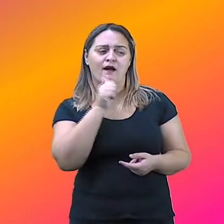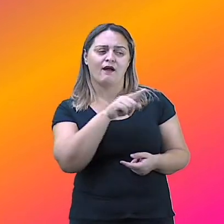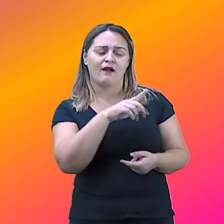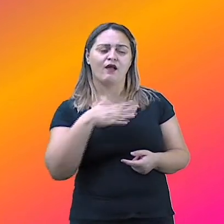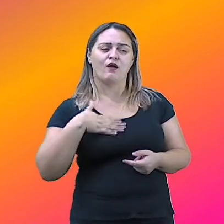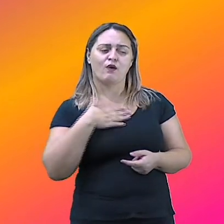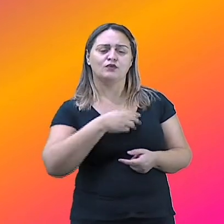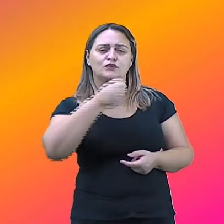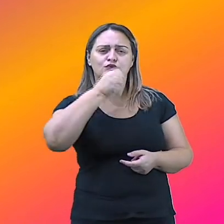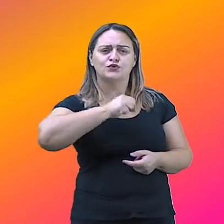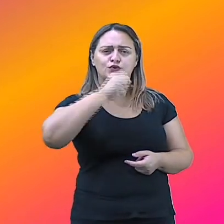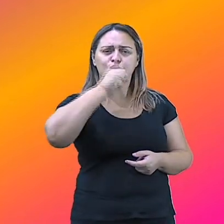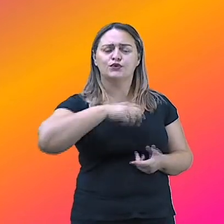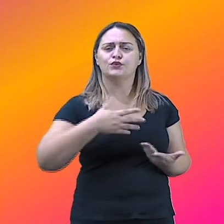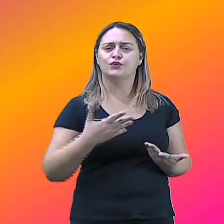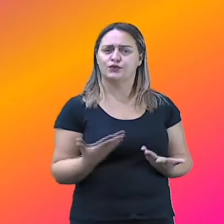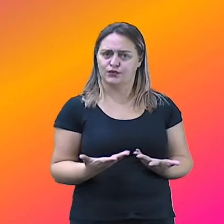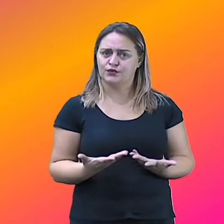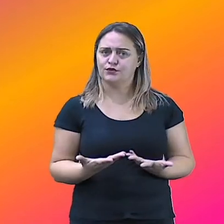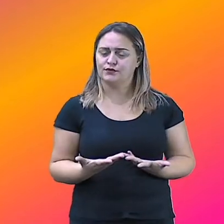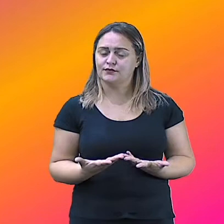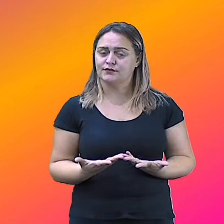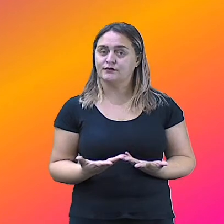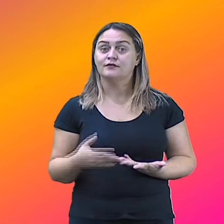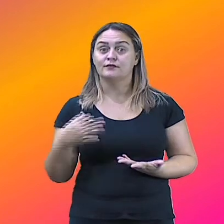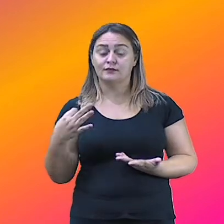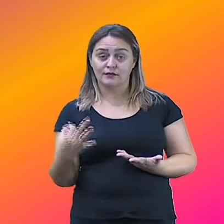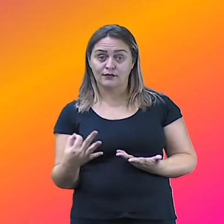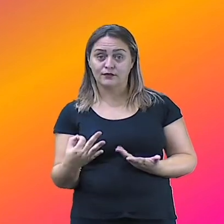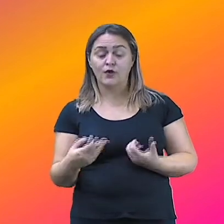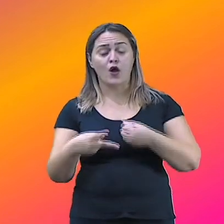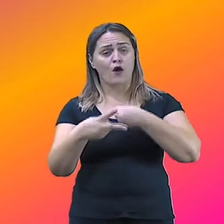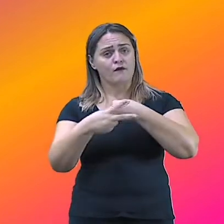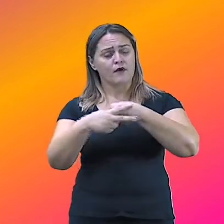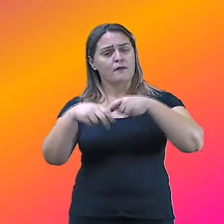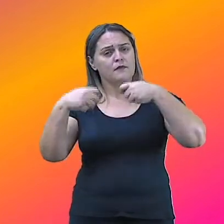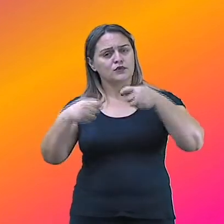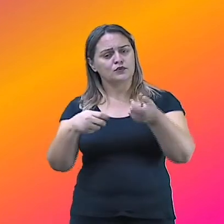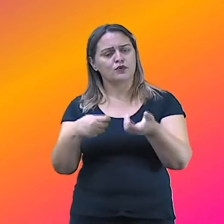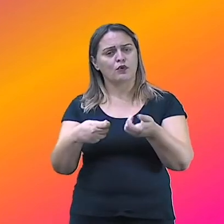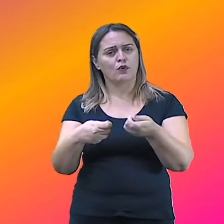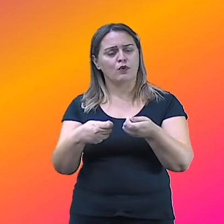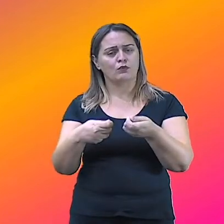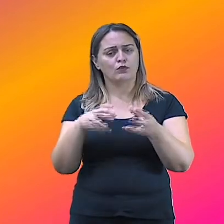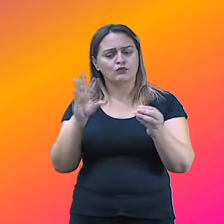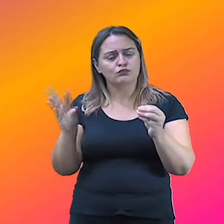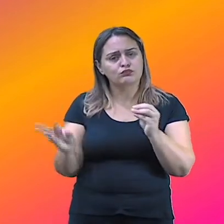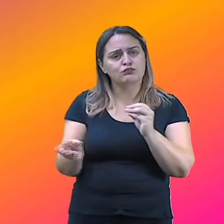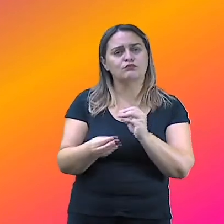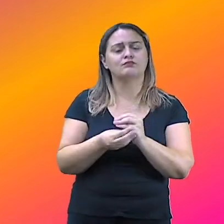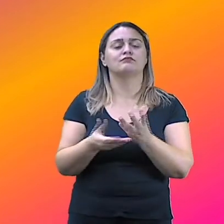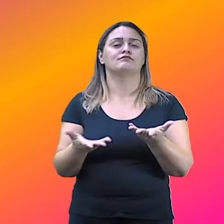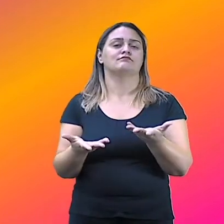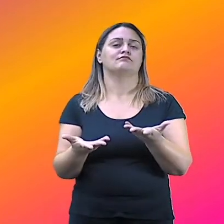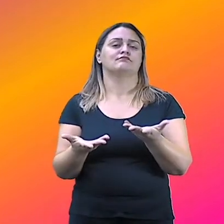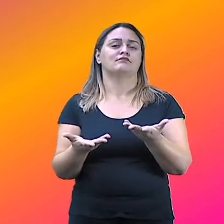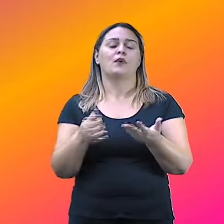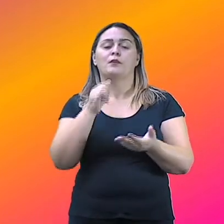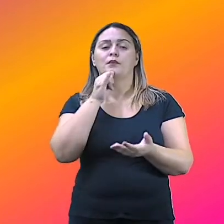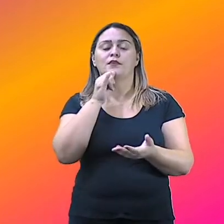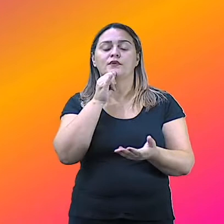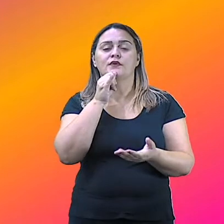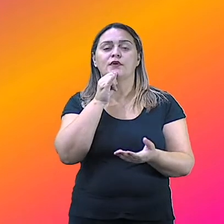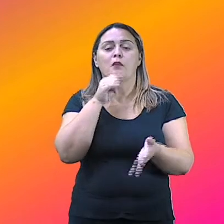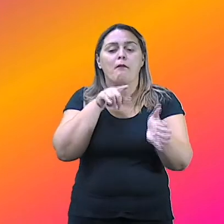sorvete. Veja que cada verbo necessitou de um tipo de pergunta para encontrarmos aí o quê?